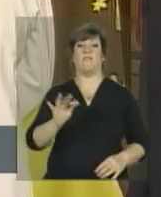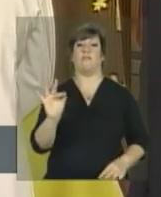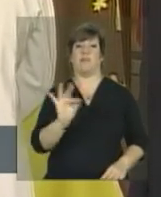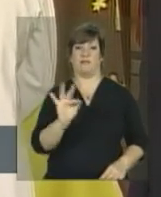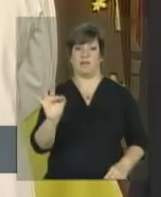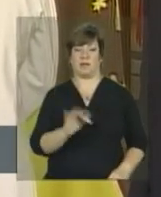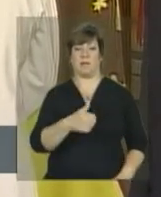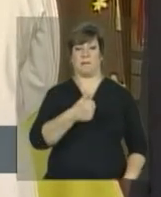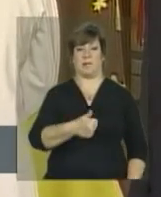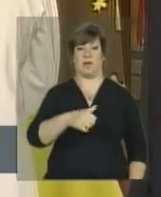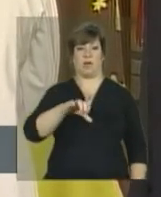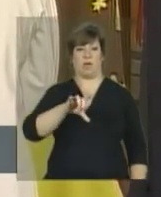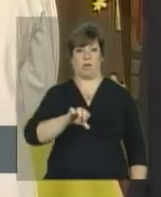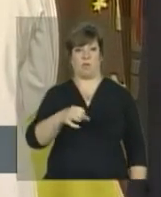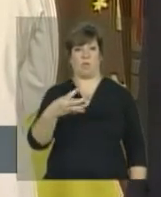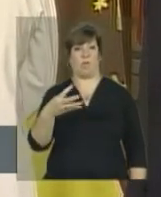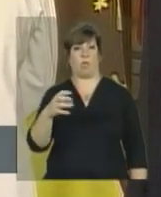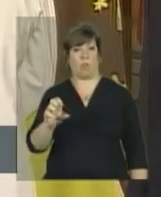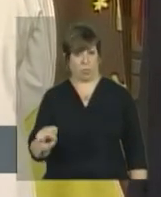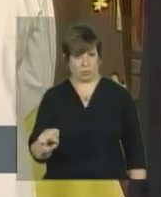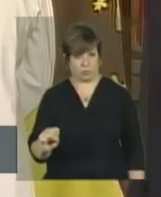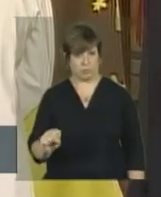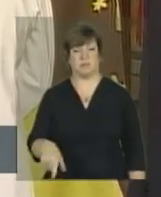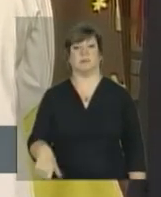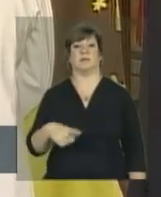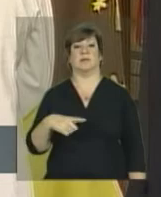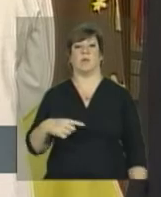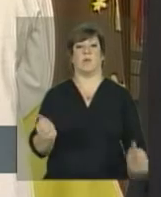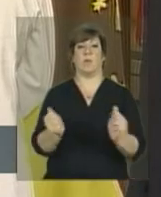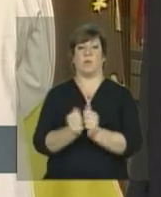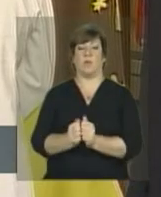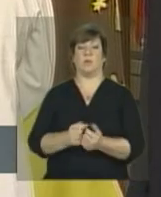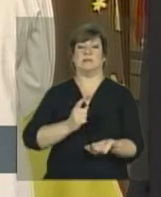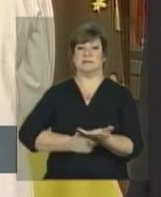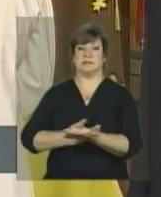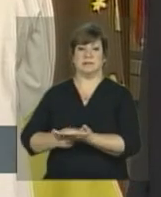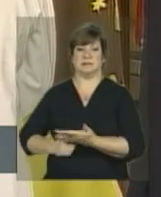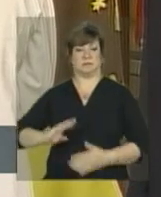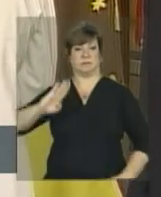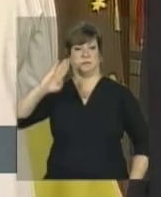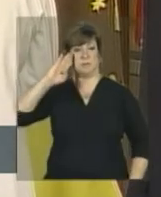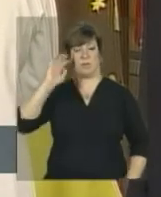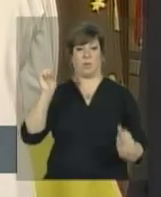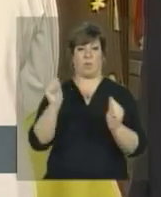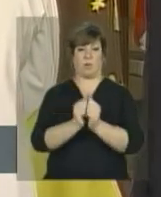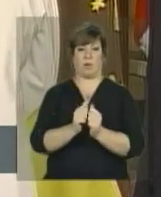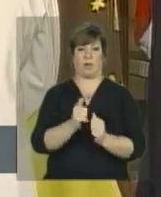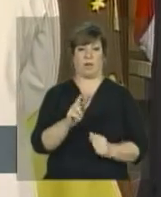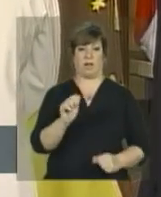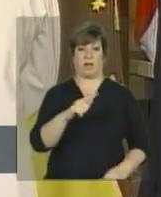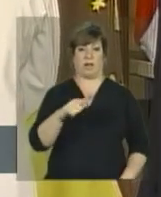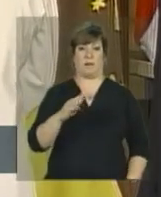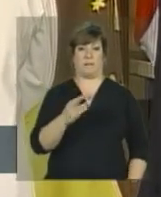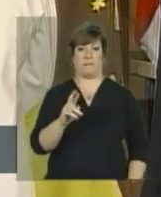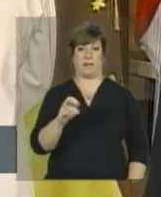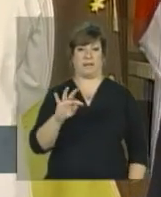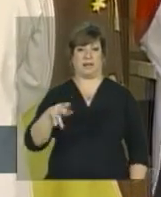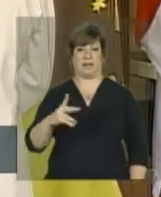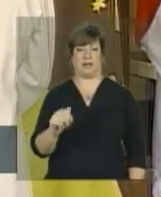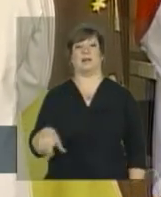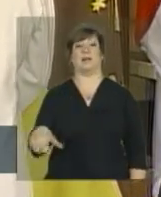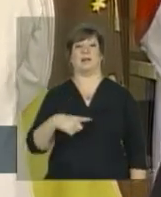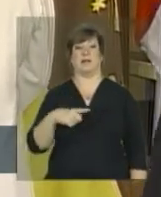de fevereiro de 1948, através de tratados militares com a Grã-Bretanha. O